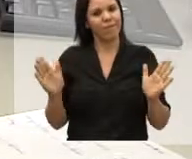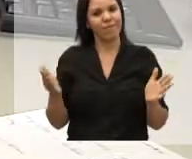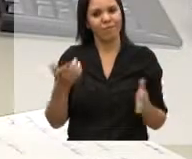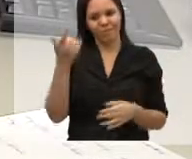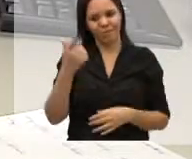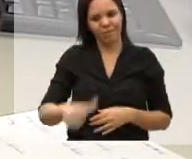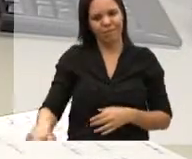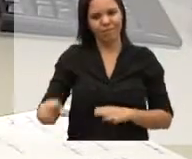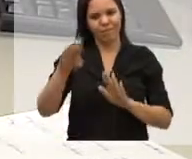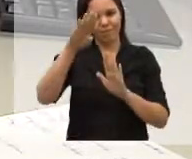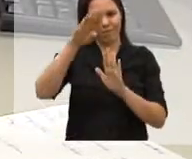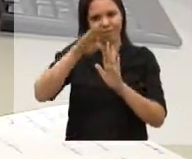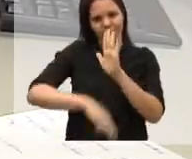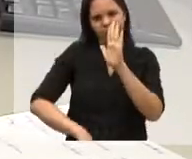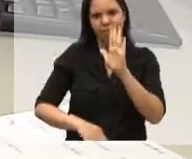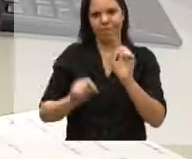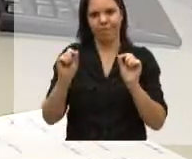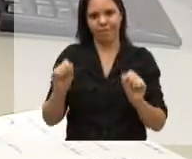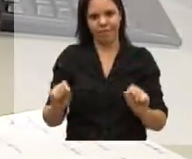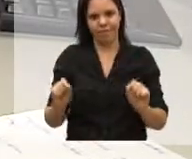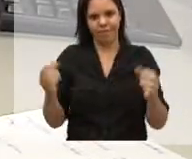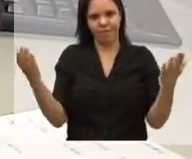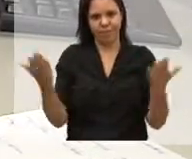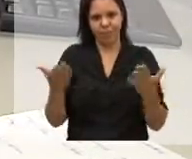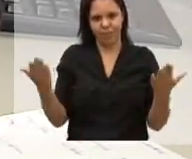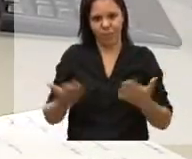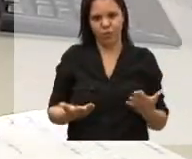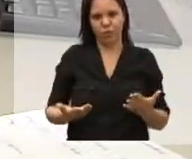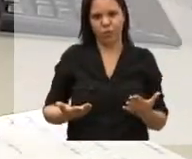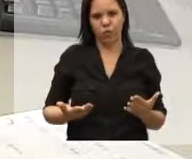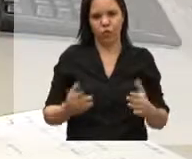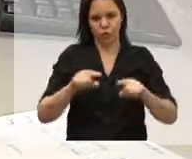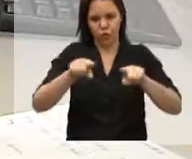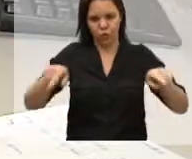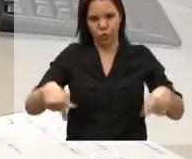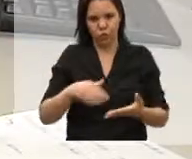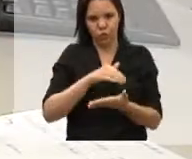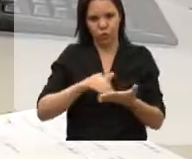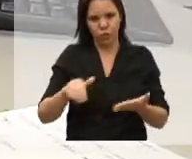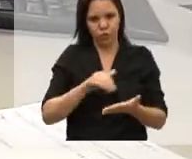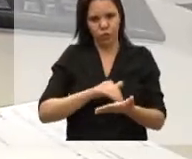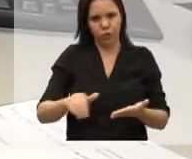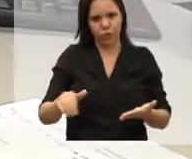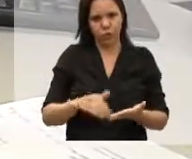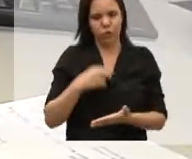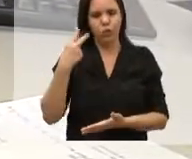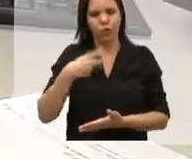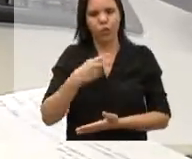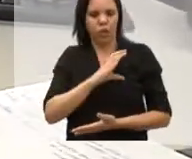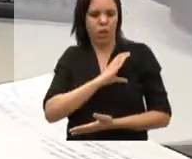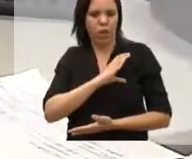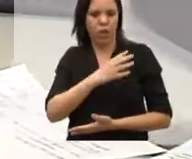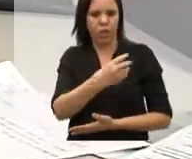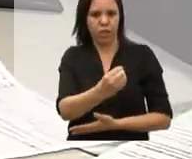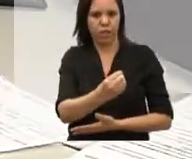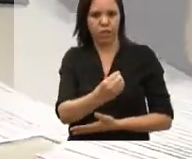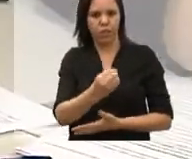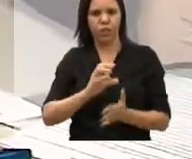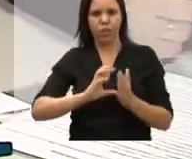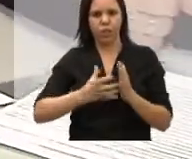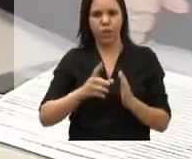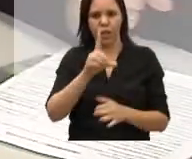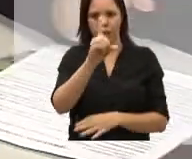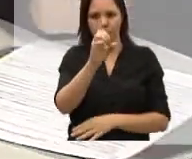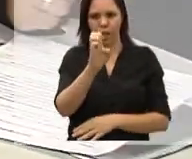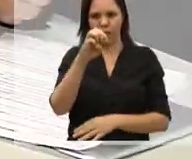Olá, está no ar mais um programa em pauta e hoje a gente está aqui no gabinete do vereador Campos Filho, ele aí que é vereador do DEM e já